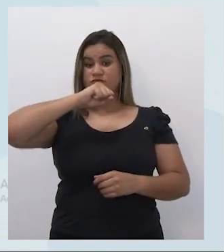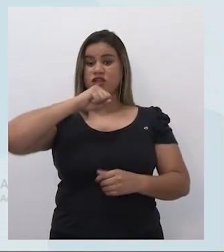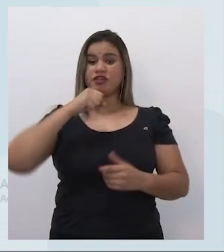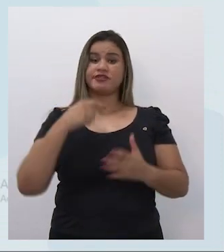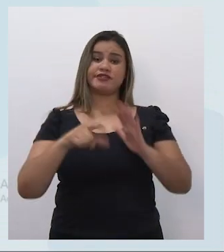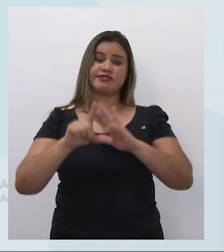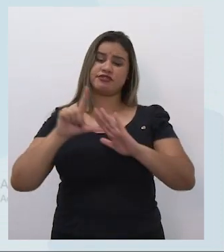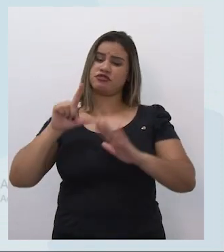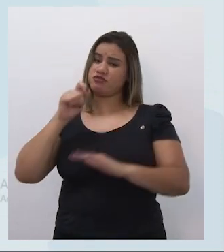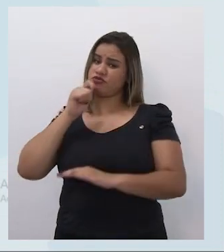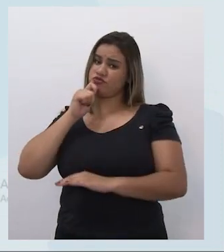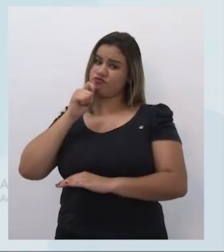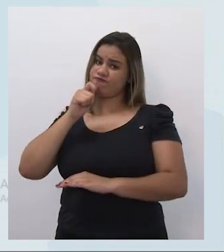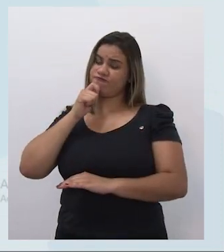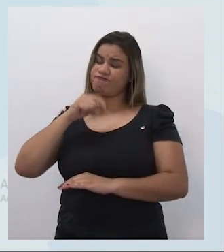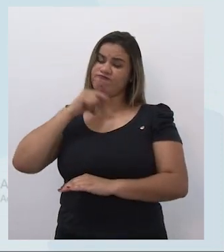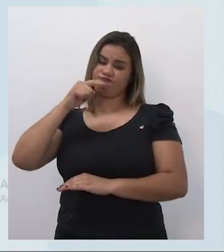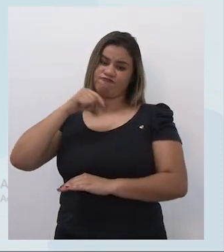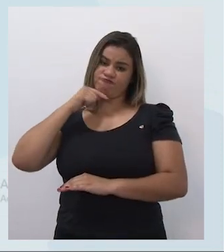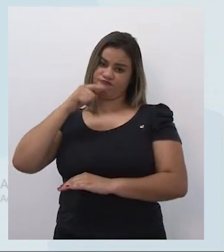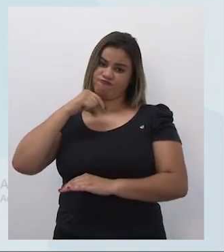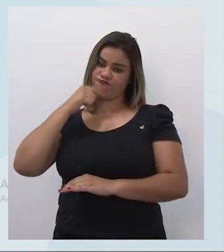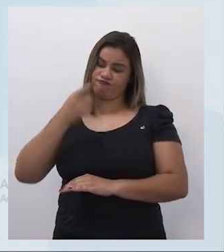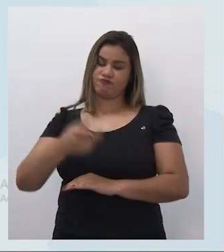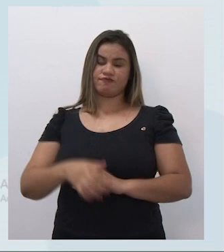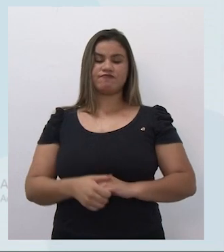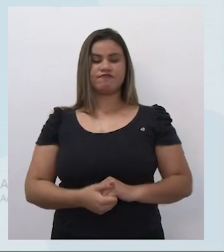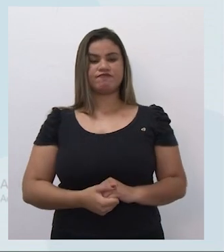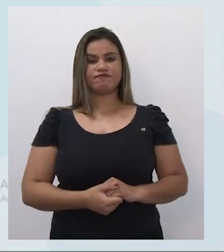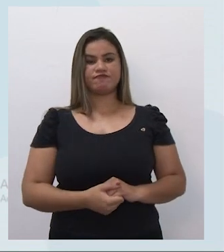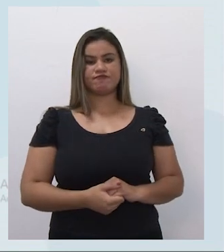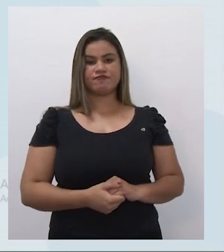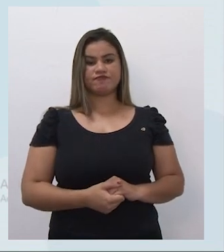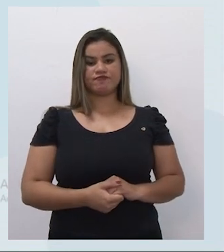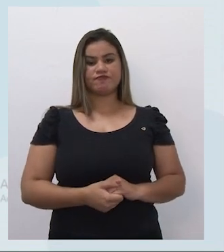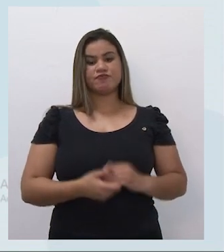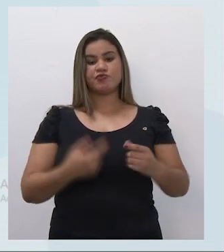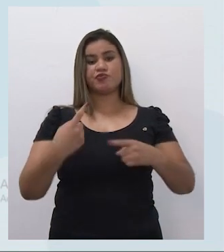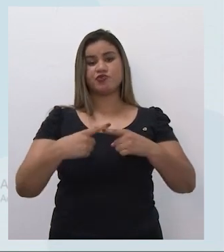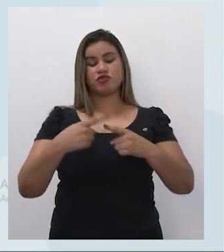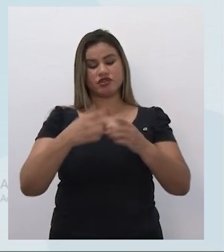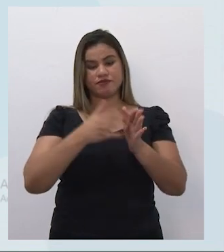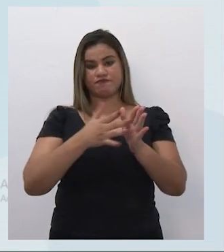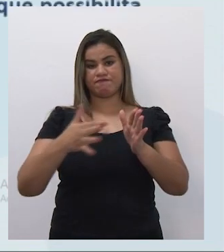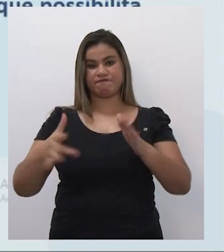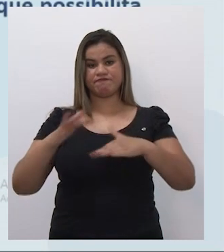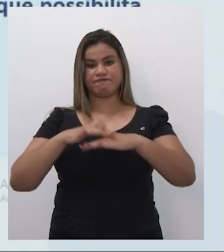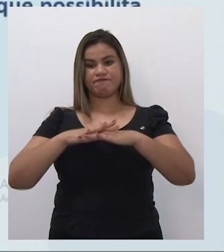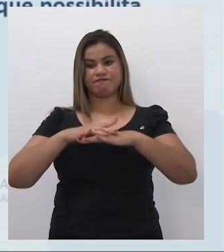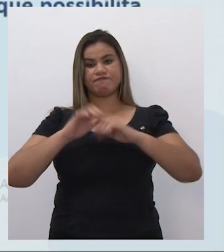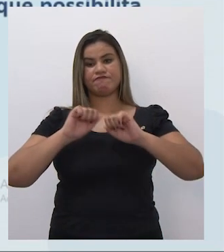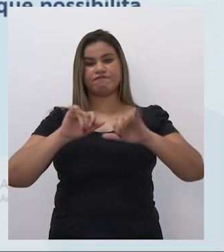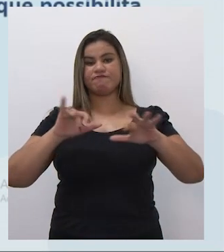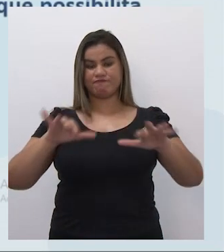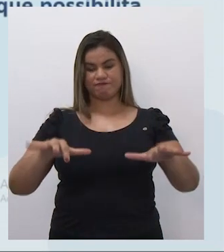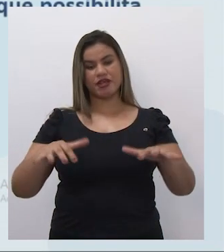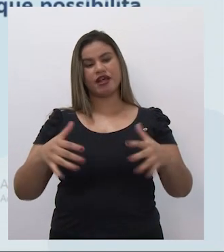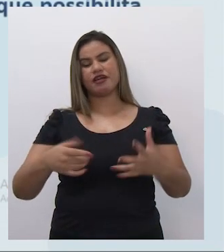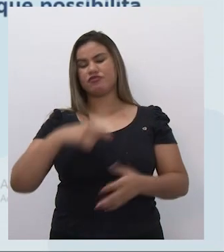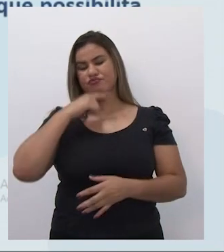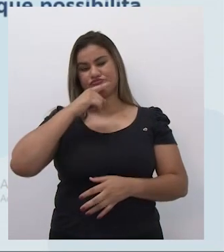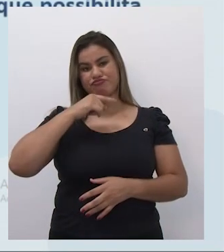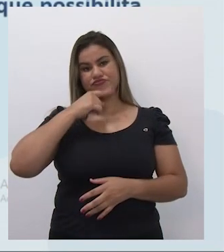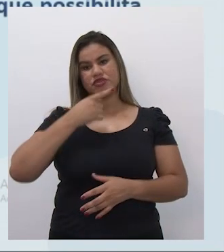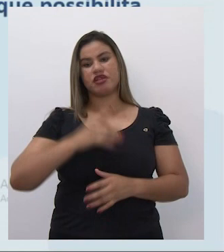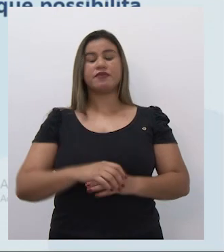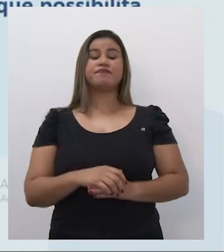foram, infelizmente, desenvolvidas ao longo desse período de pandemia por que passamos. E aí, falando um pouco